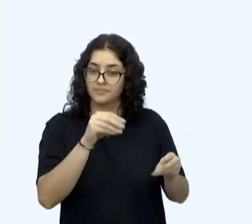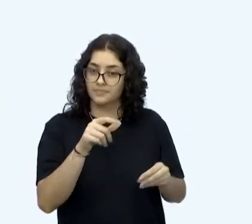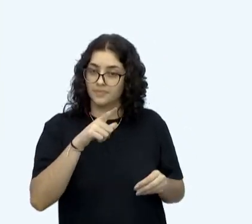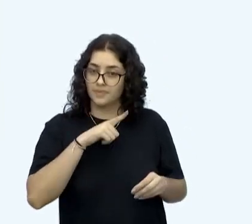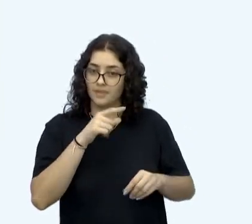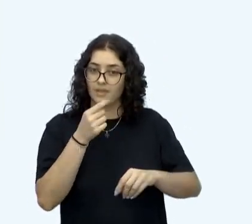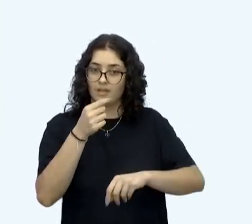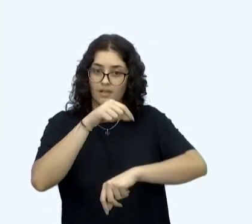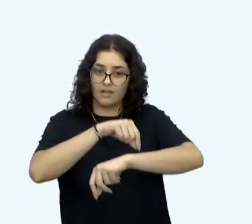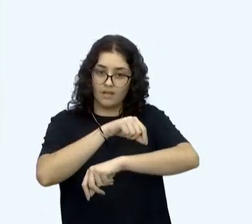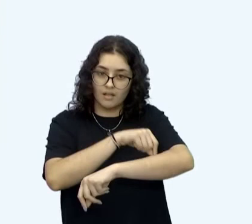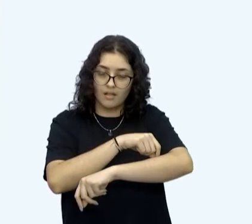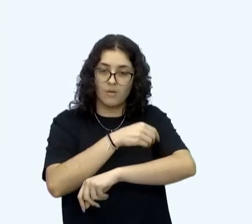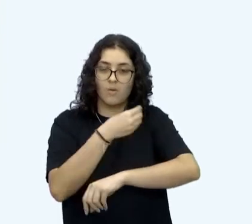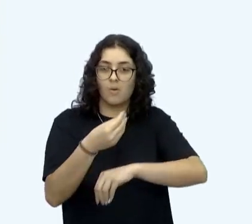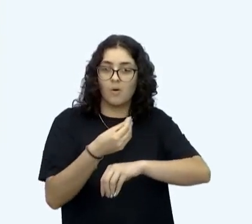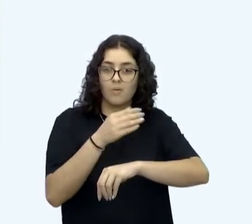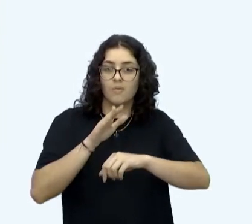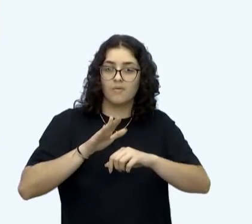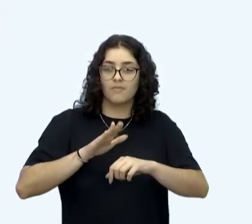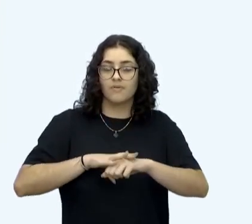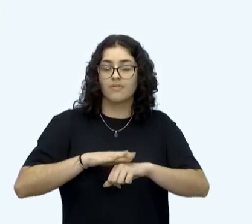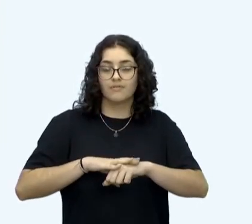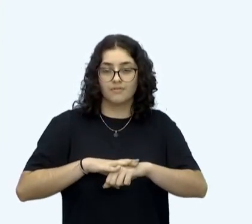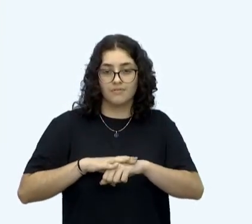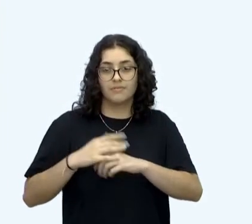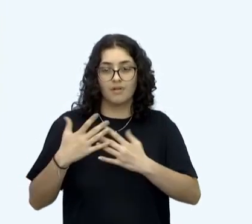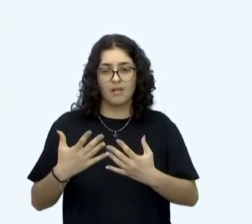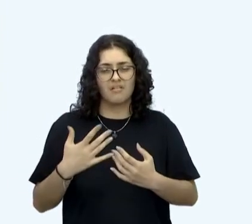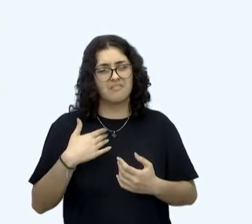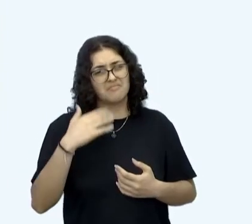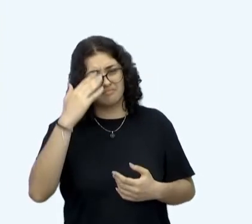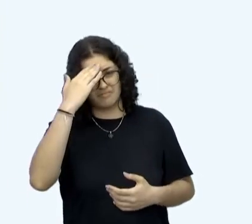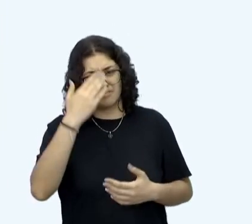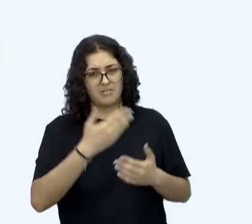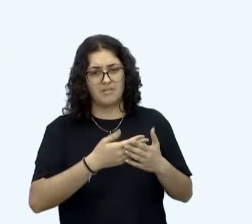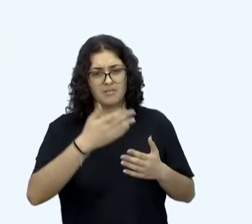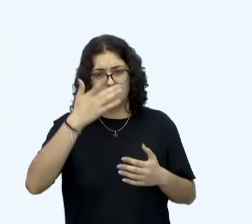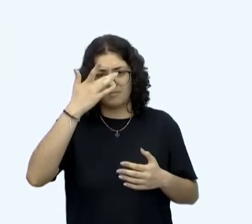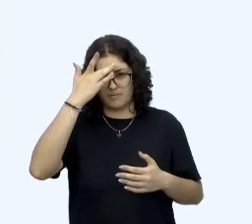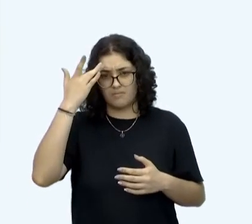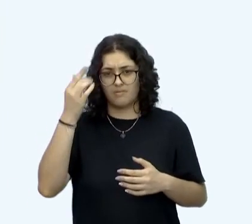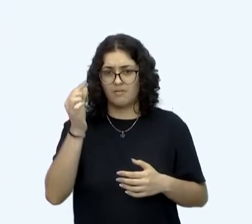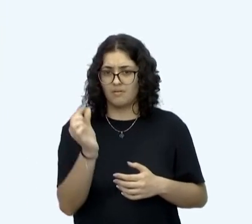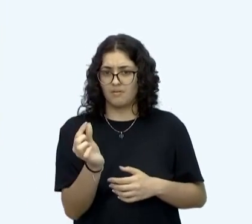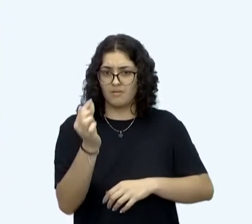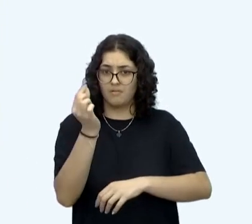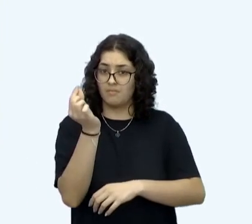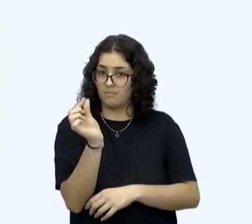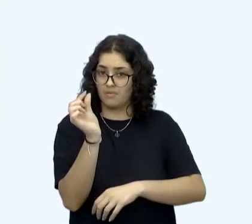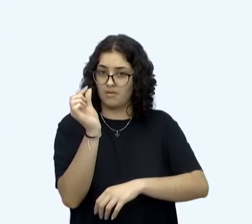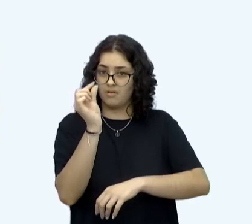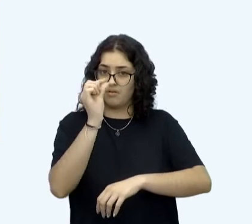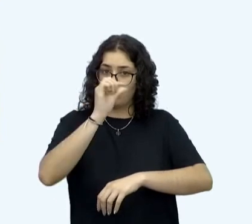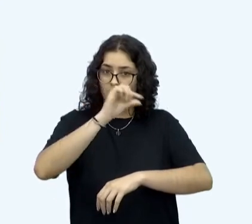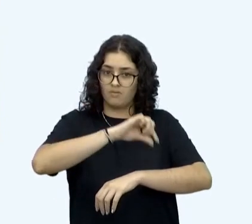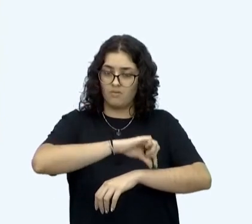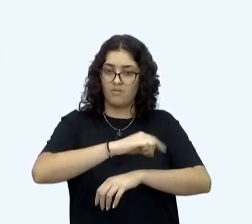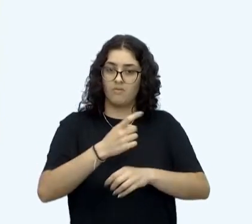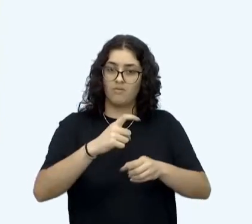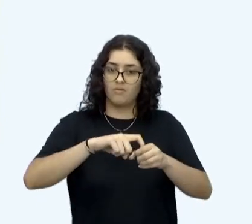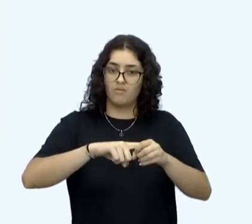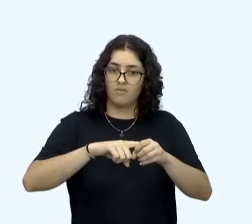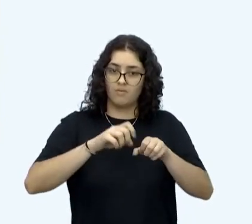grãos, raízes. Acho que se as pessoas pegarem os grãos e devolverem as raízes